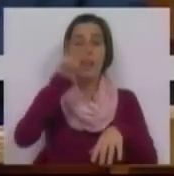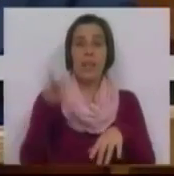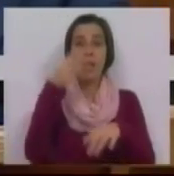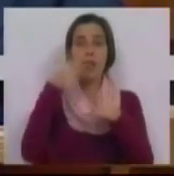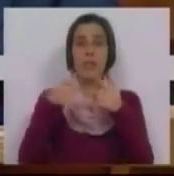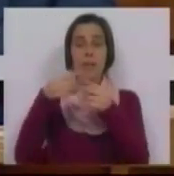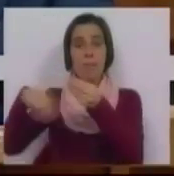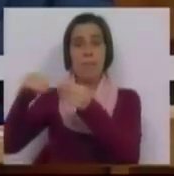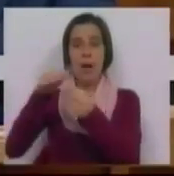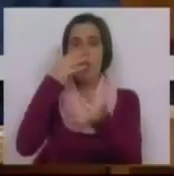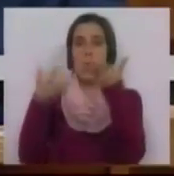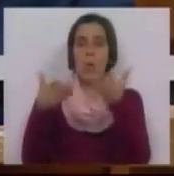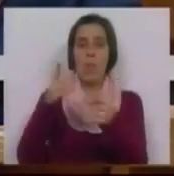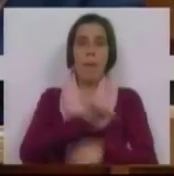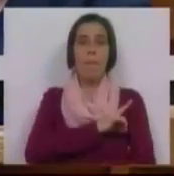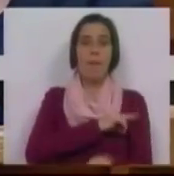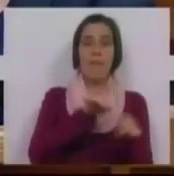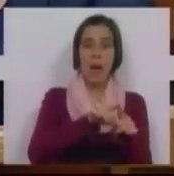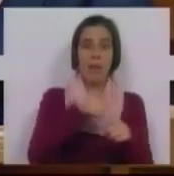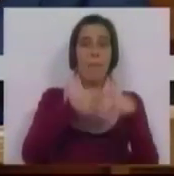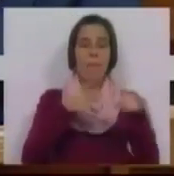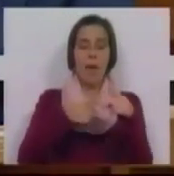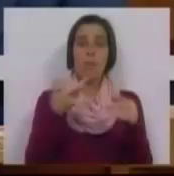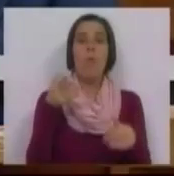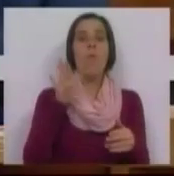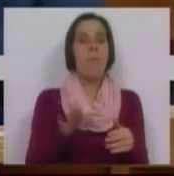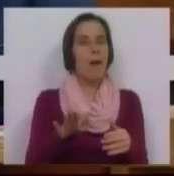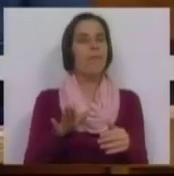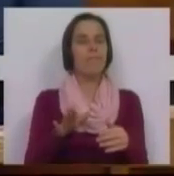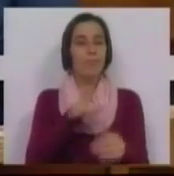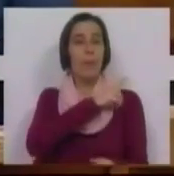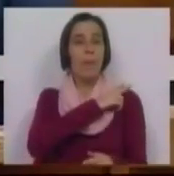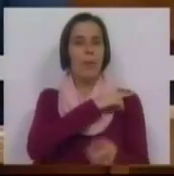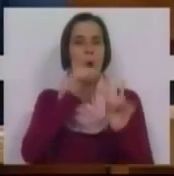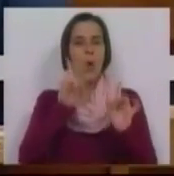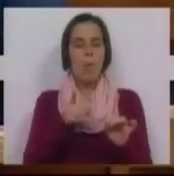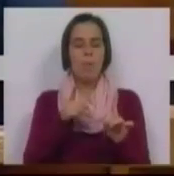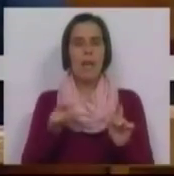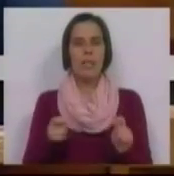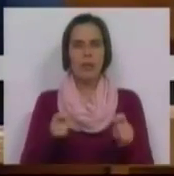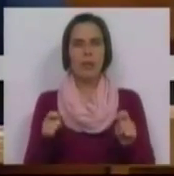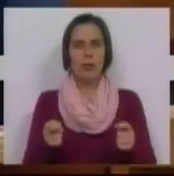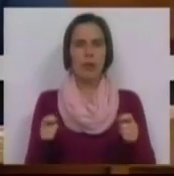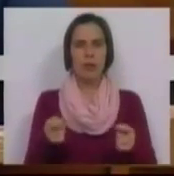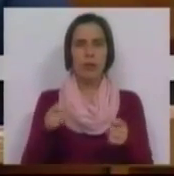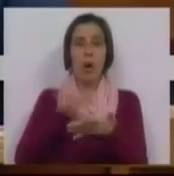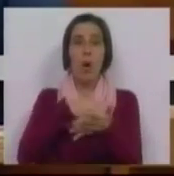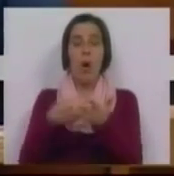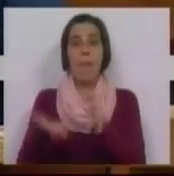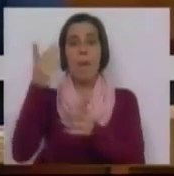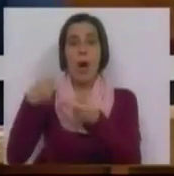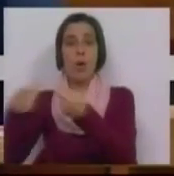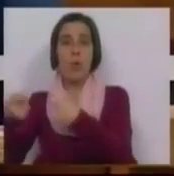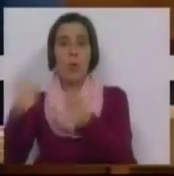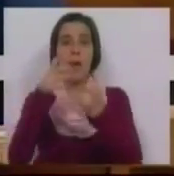por semana do que a média laboral no privado, vai ser um passo até os patrões começarem a pressionar para subir o horário no